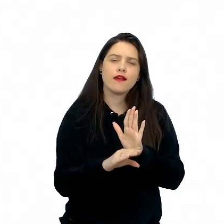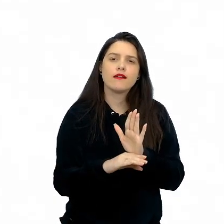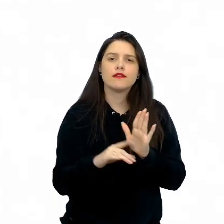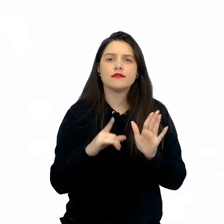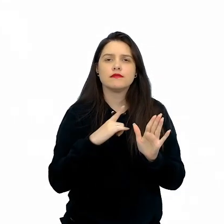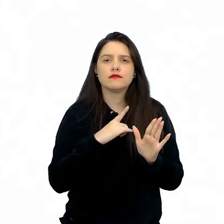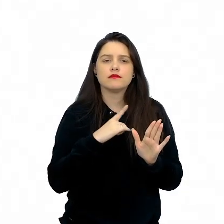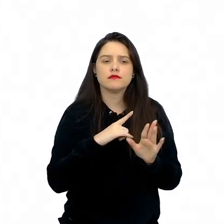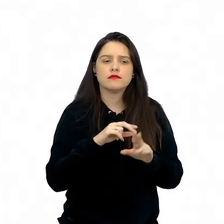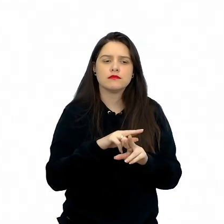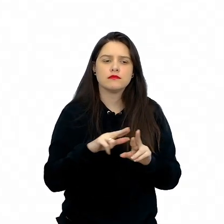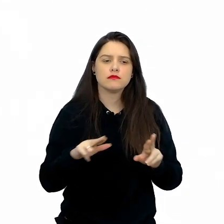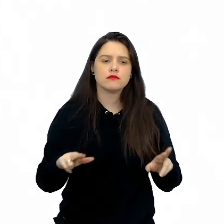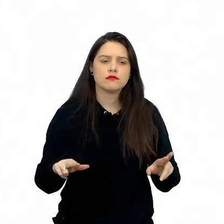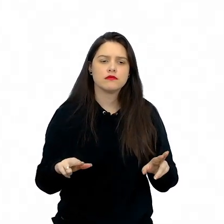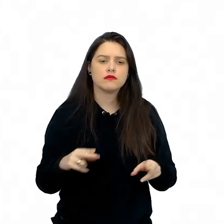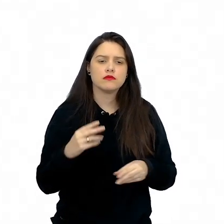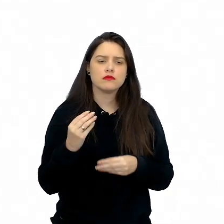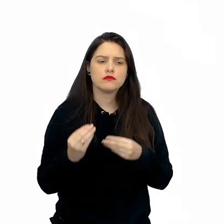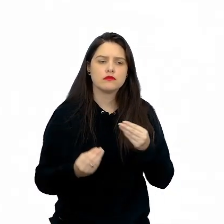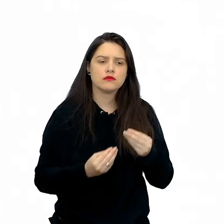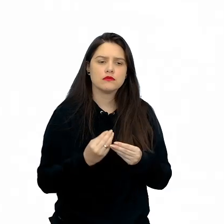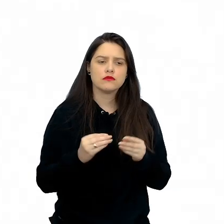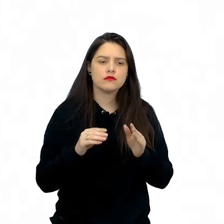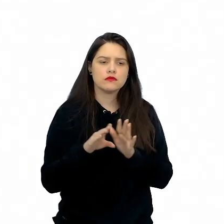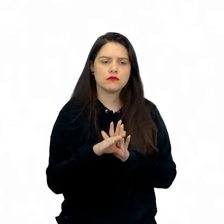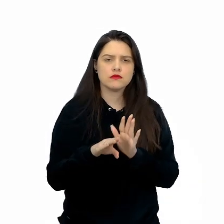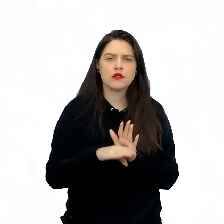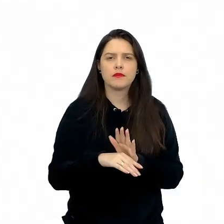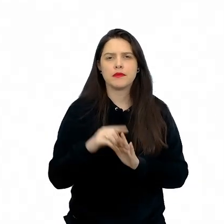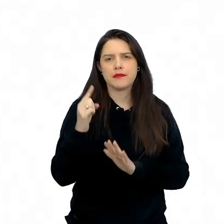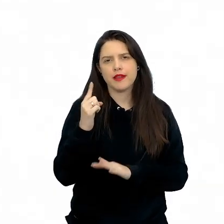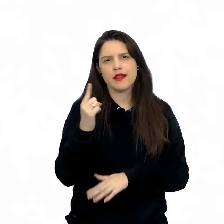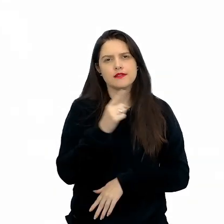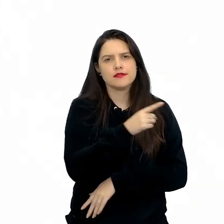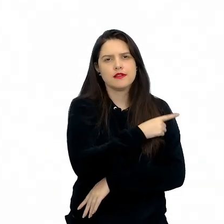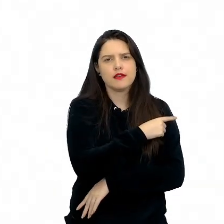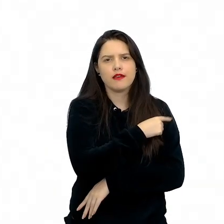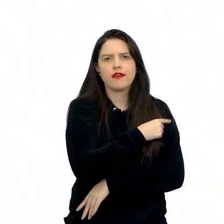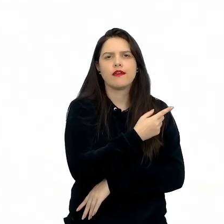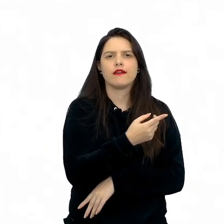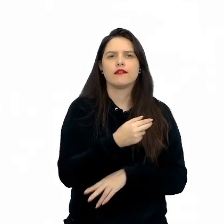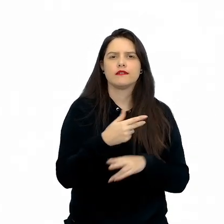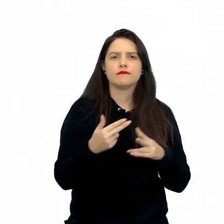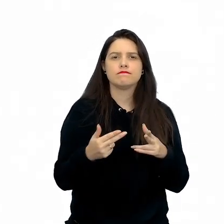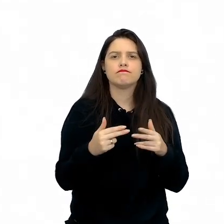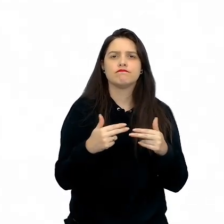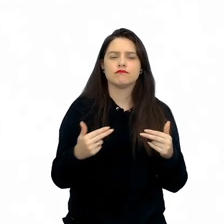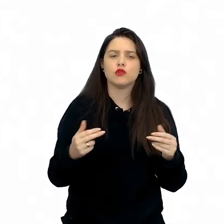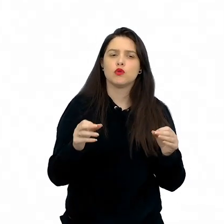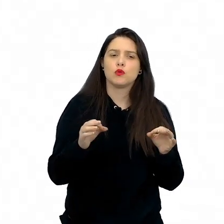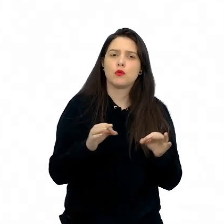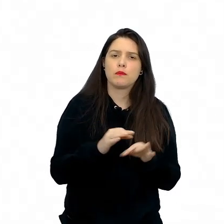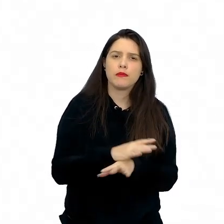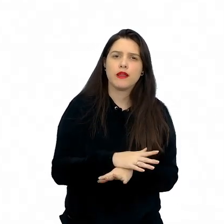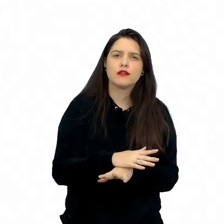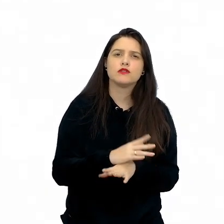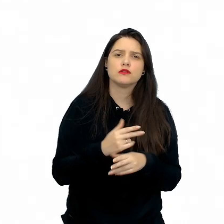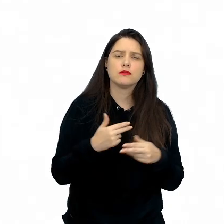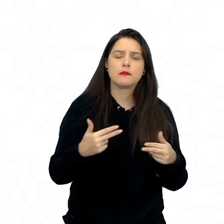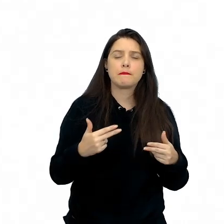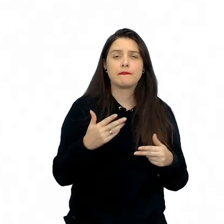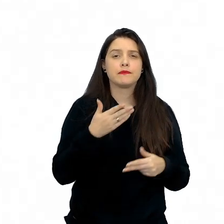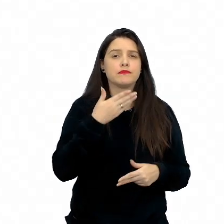vi. Olha, eu estou aqui olhando as atividades da terceira série, aquela atividade da pirâmide é muito complexa. O que você